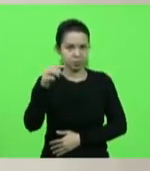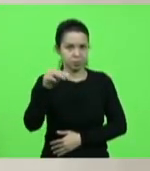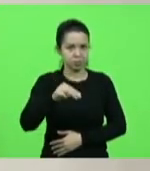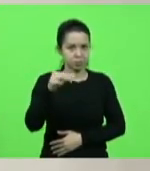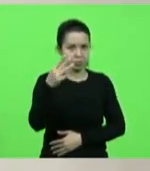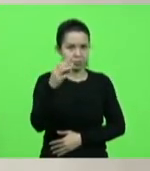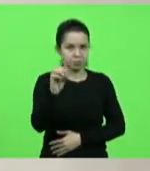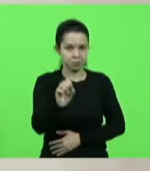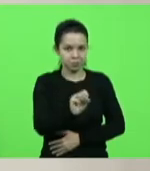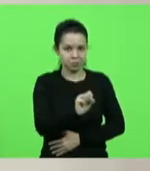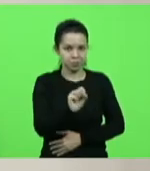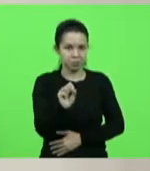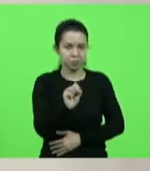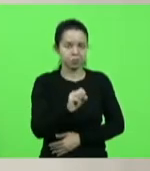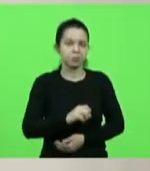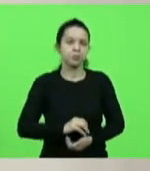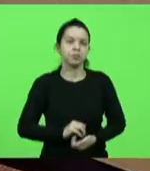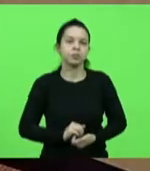segundos.